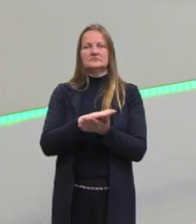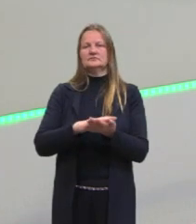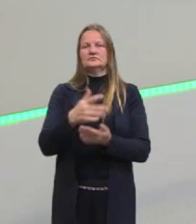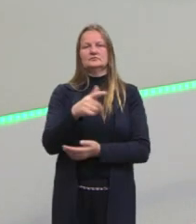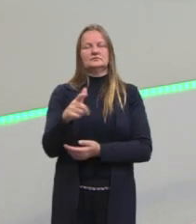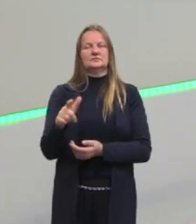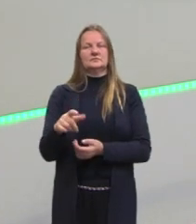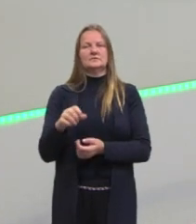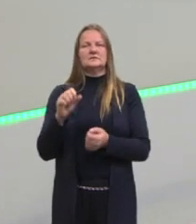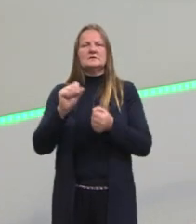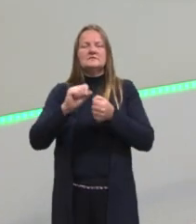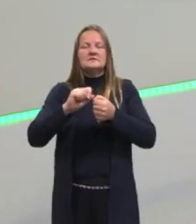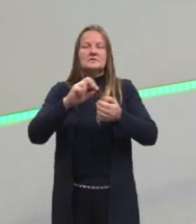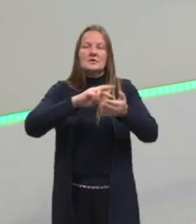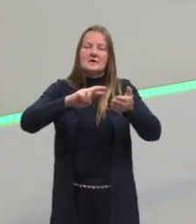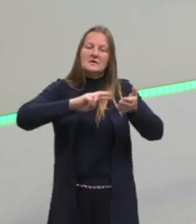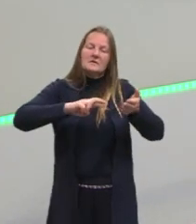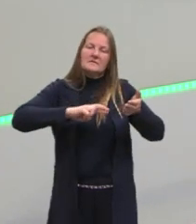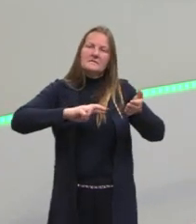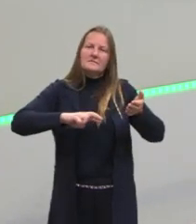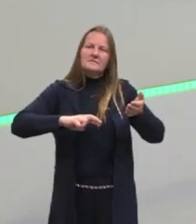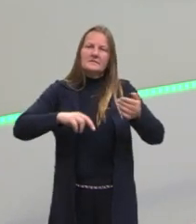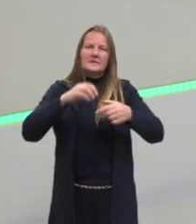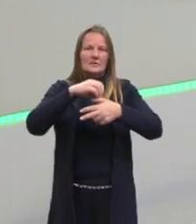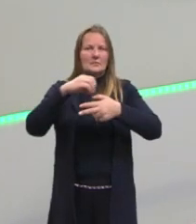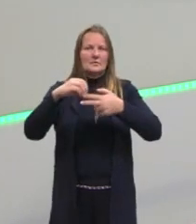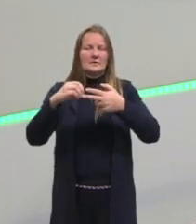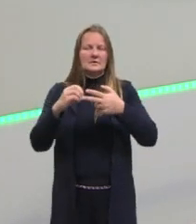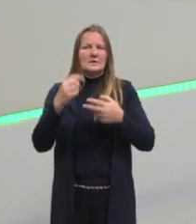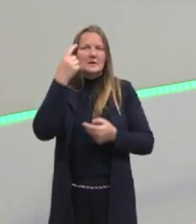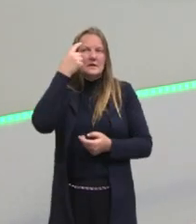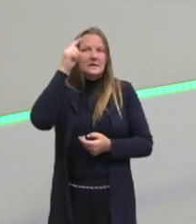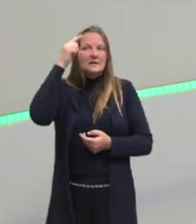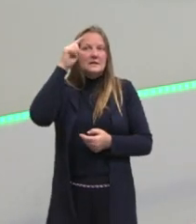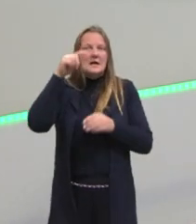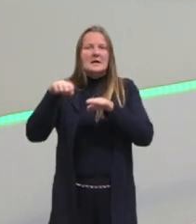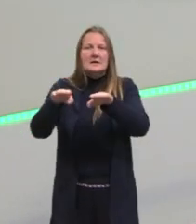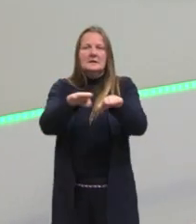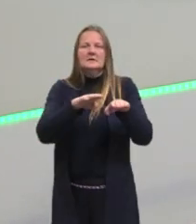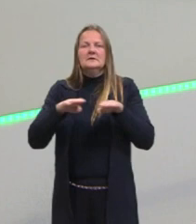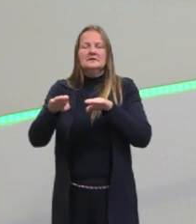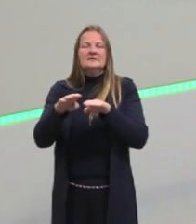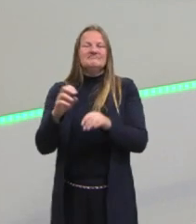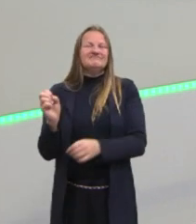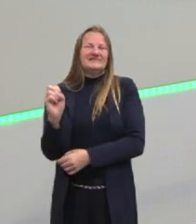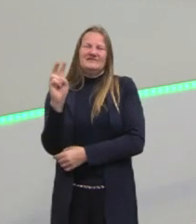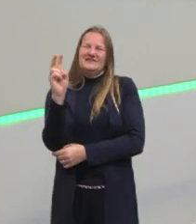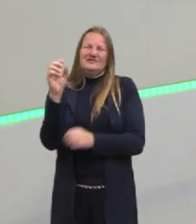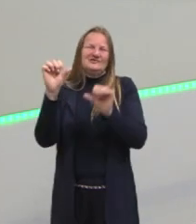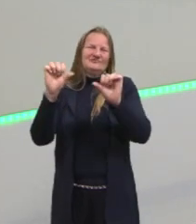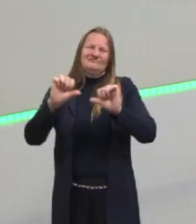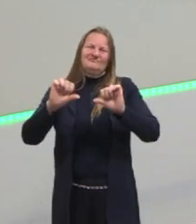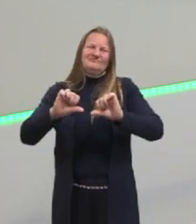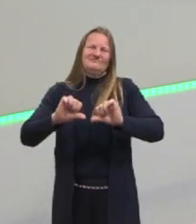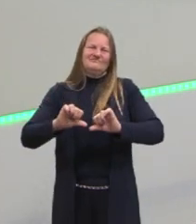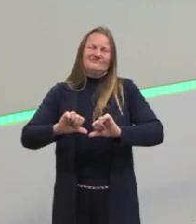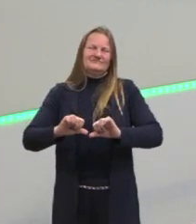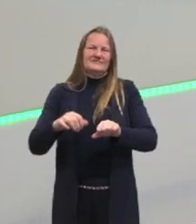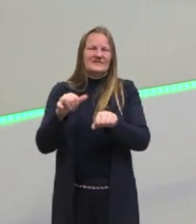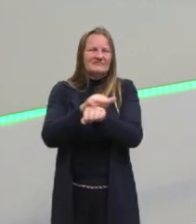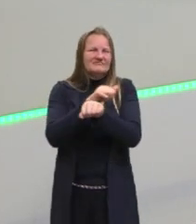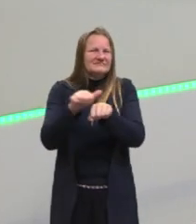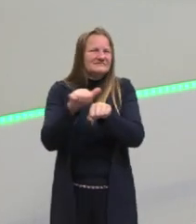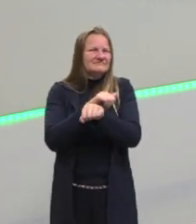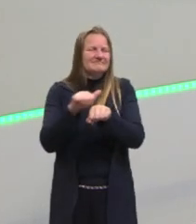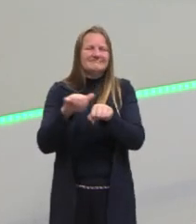vocês estiverem fazendo lá a redação de vocês do Enem, ideias de senso comum não seriam o melhor, né, arcabouço